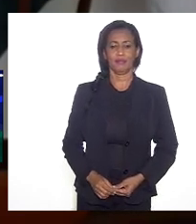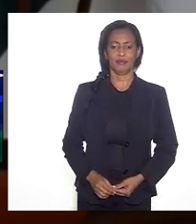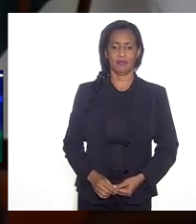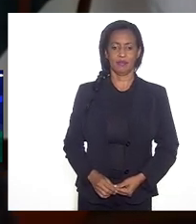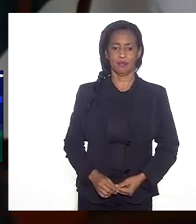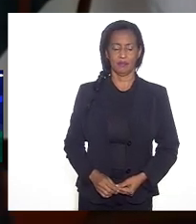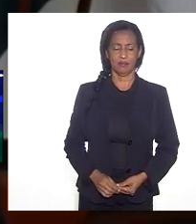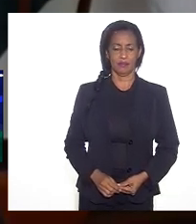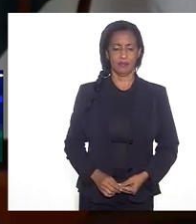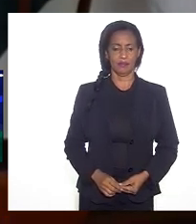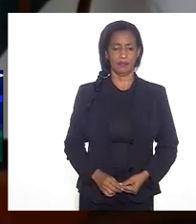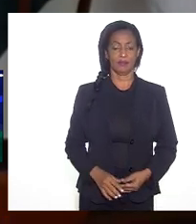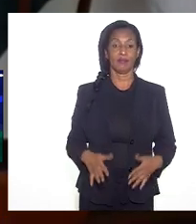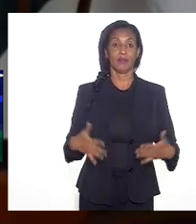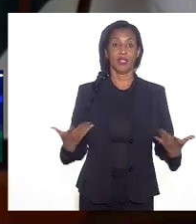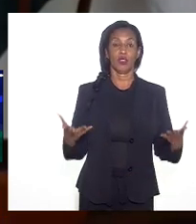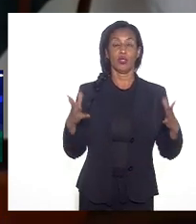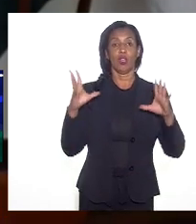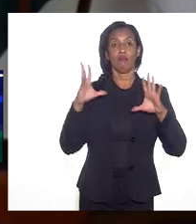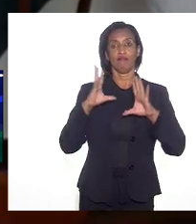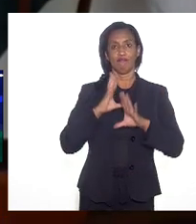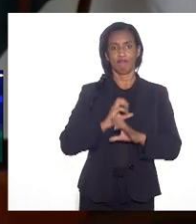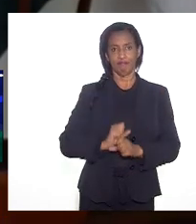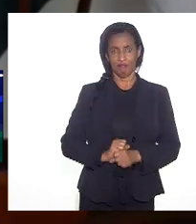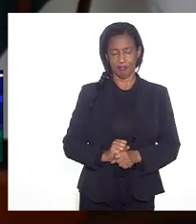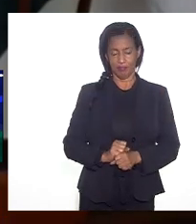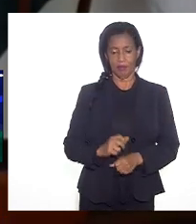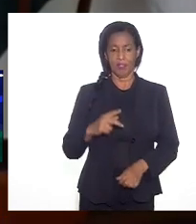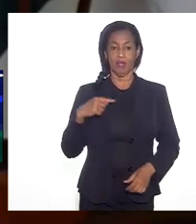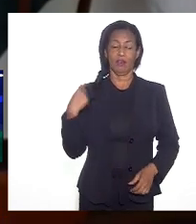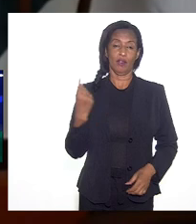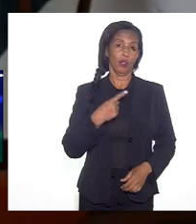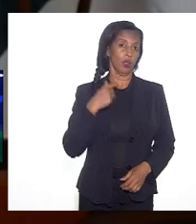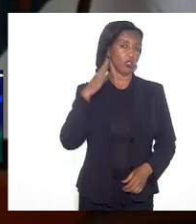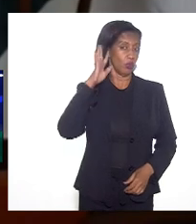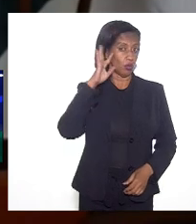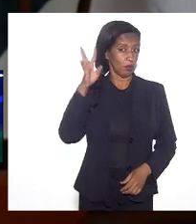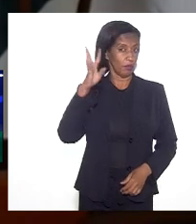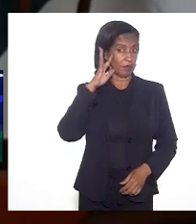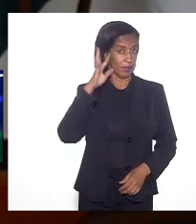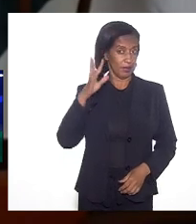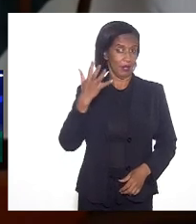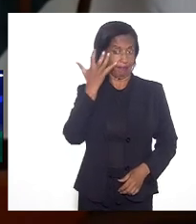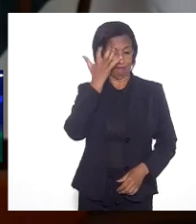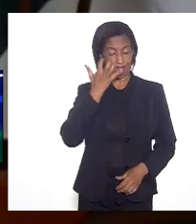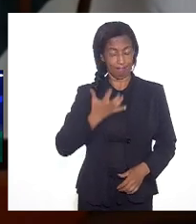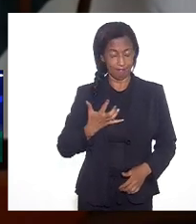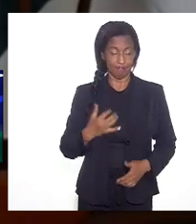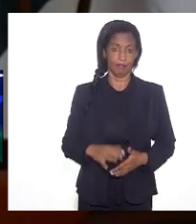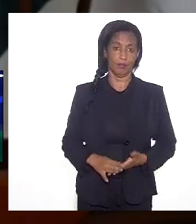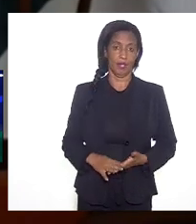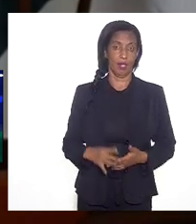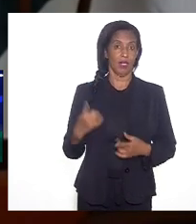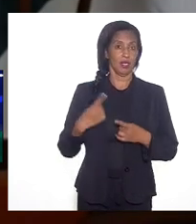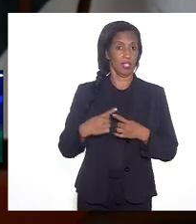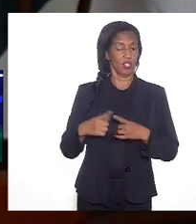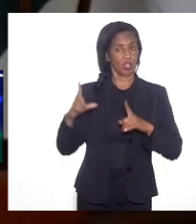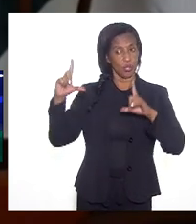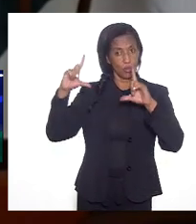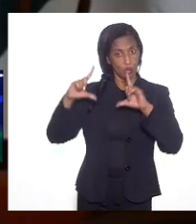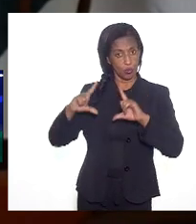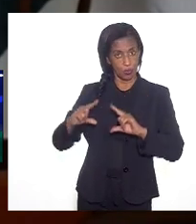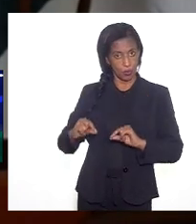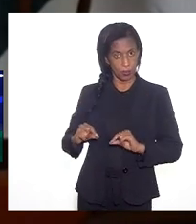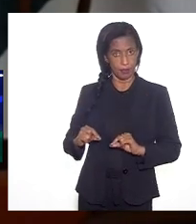Então, eu queria só encerrar dizendo que nós temos que refletir seriamente, porque se a gente quer reduzir